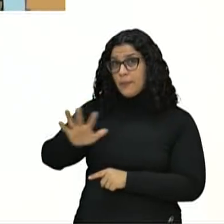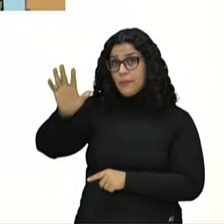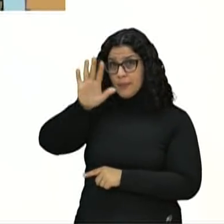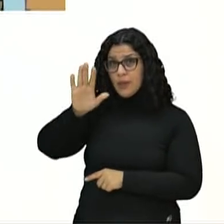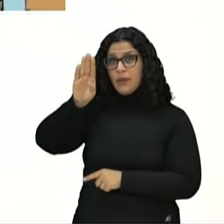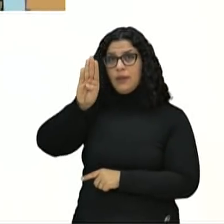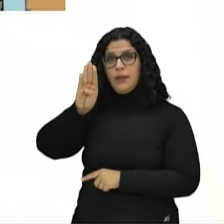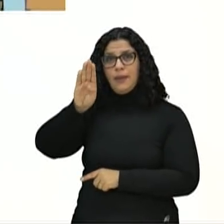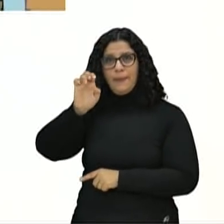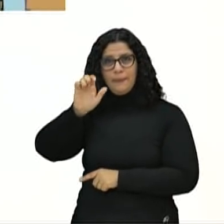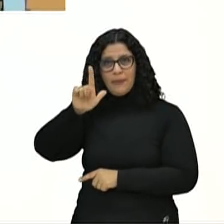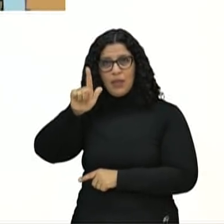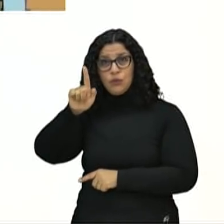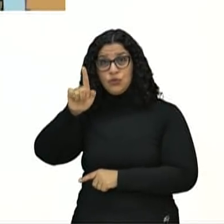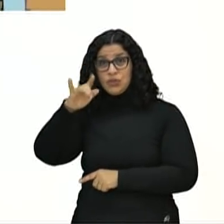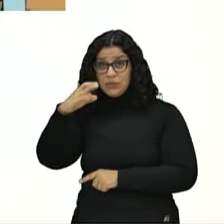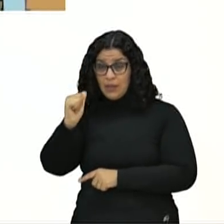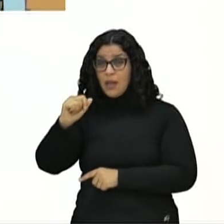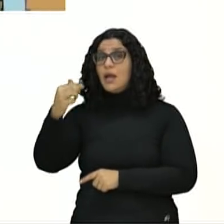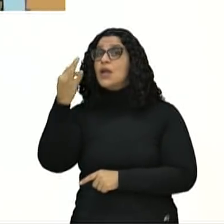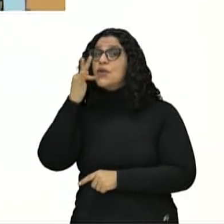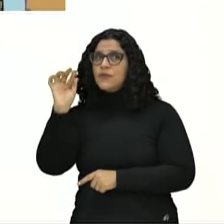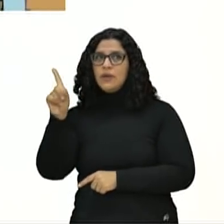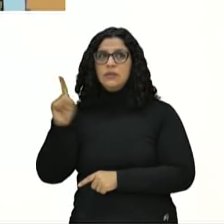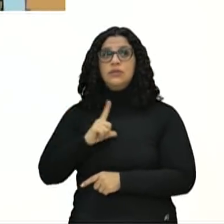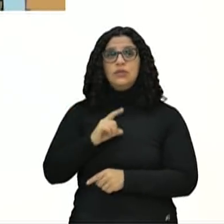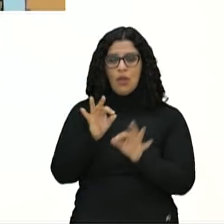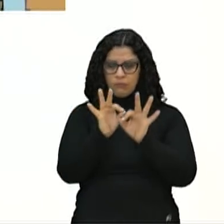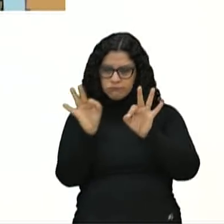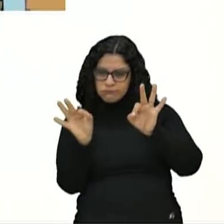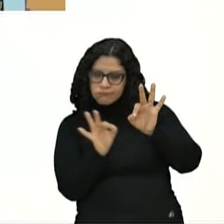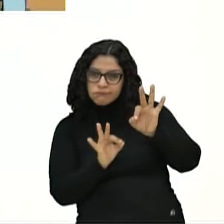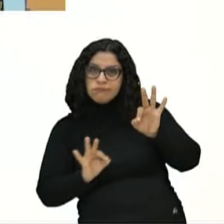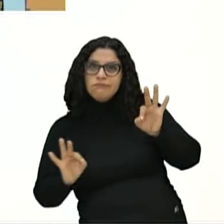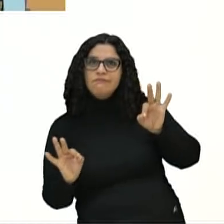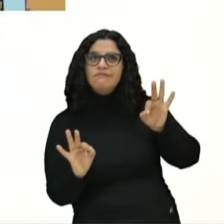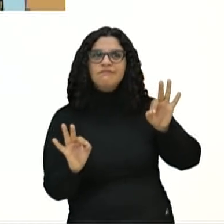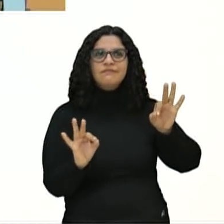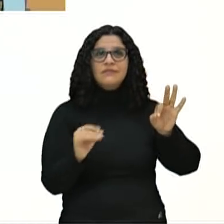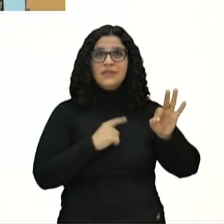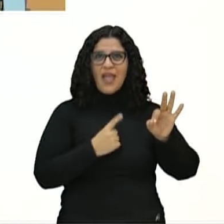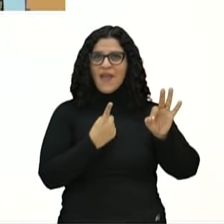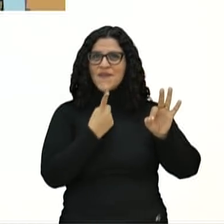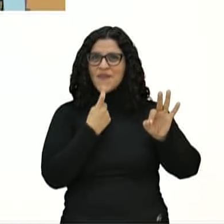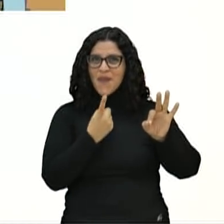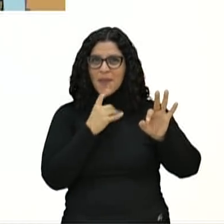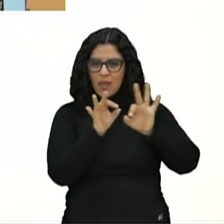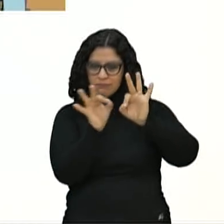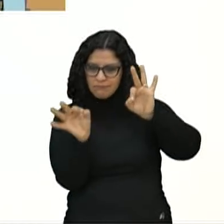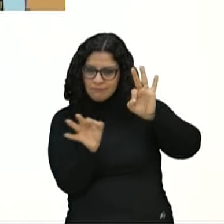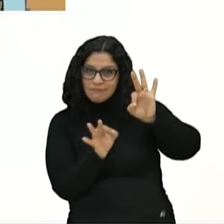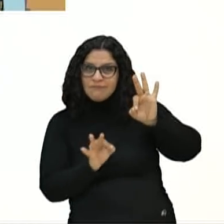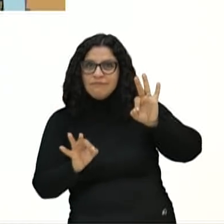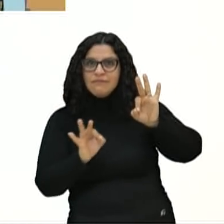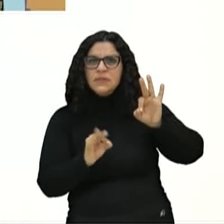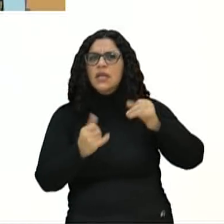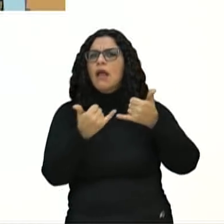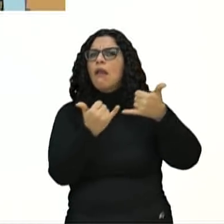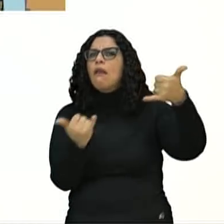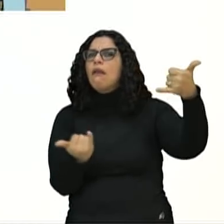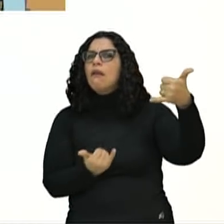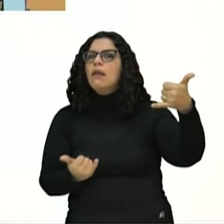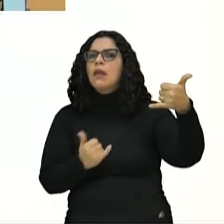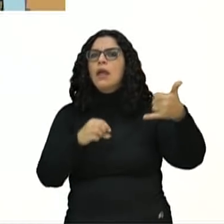Bélgica e França. Então, a fronteira França-Alemanha, com essa linhazinha vermelha que você vê aí, a chamada